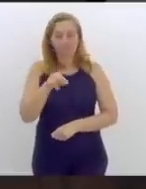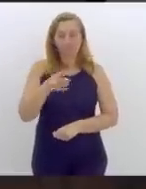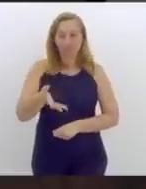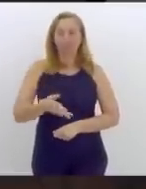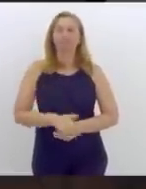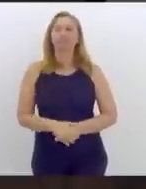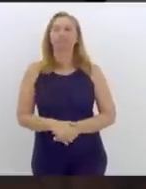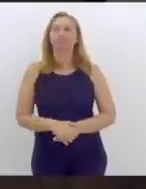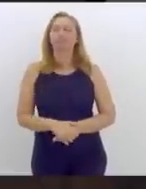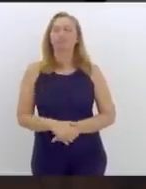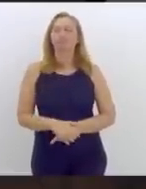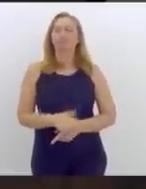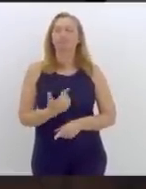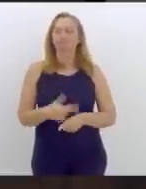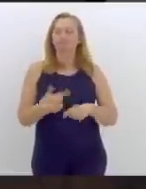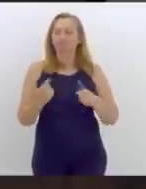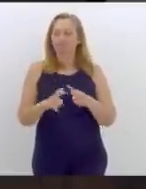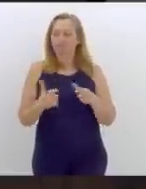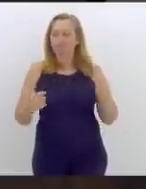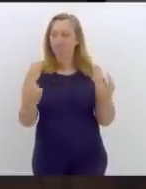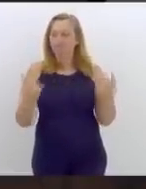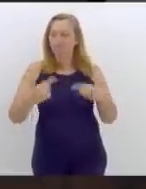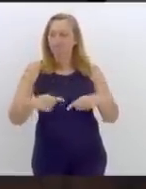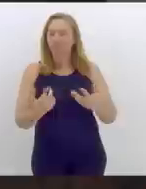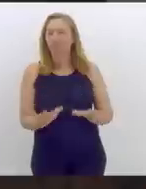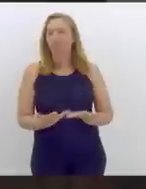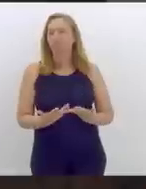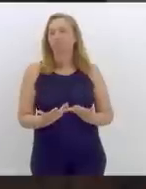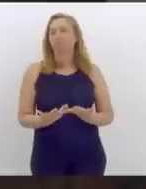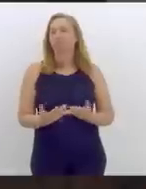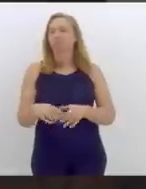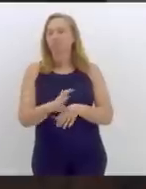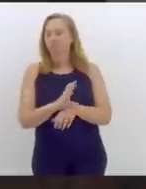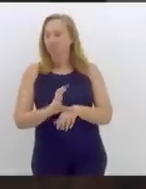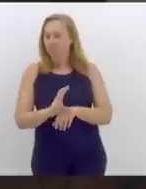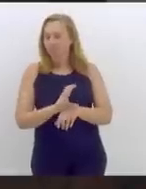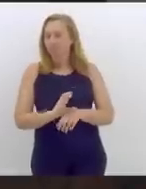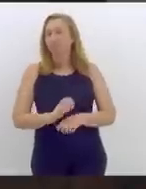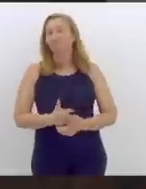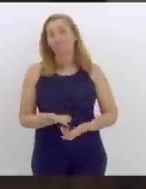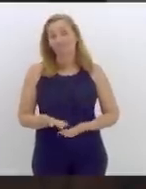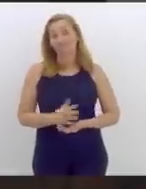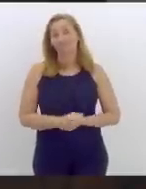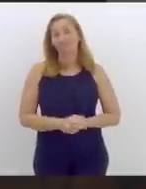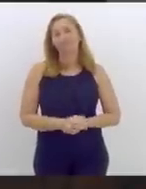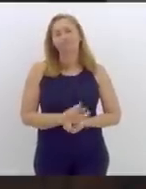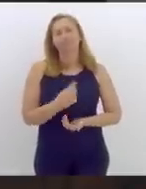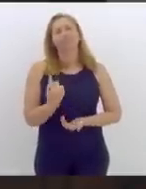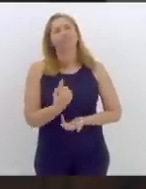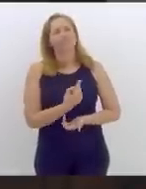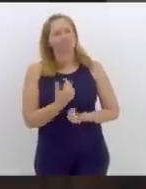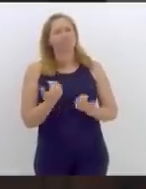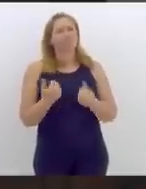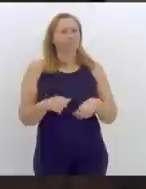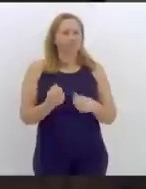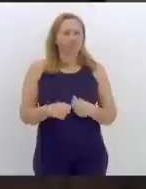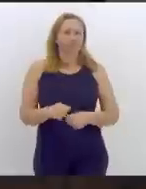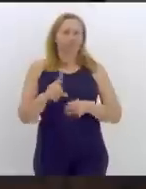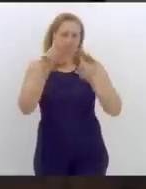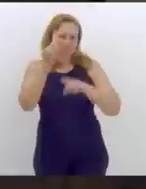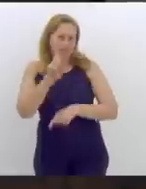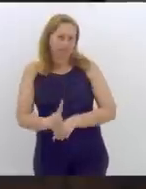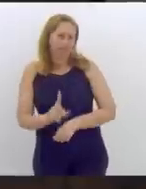porque ampla defesa contraditório é uma coisa constitucional e que nós deveríamos ter esse